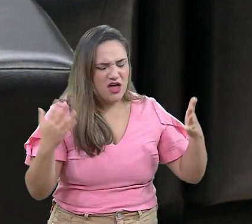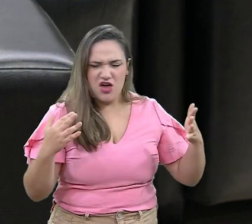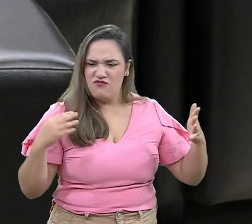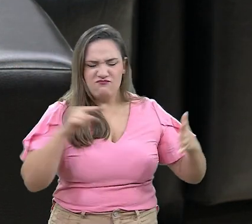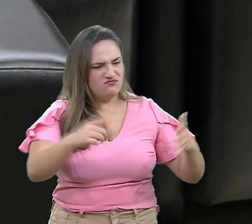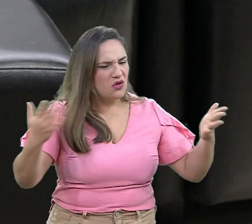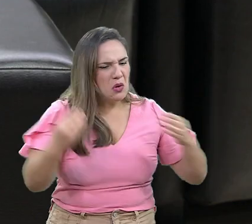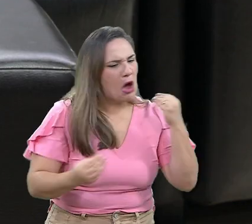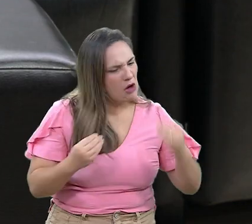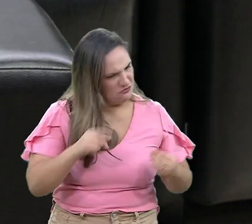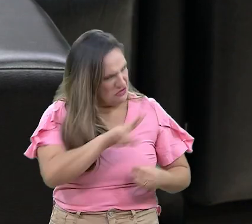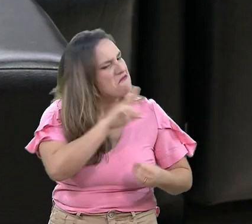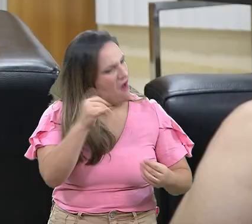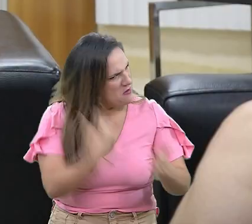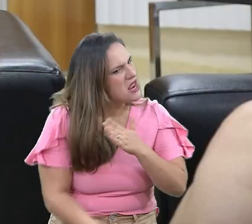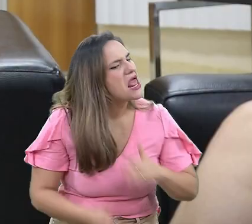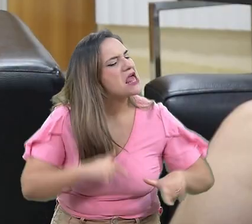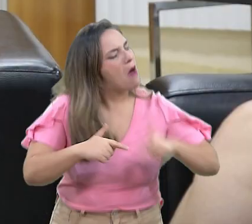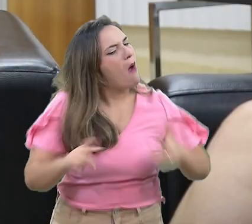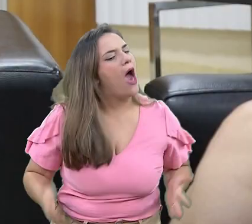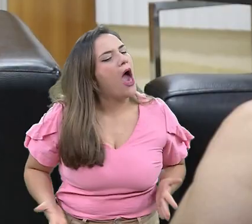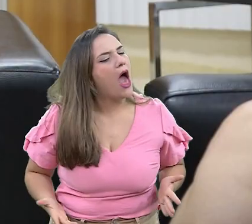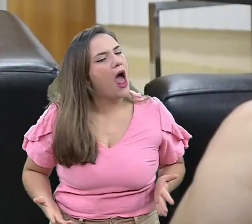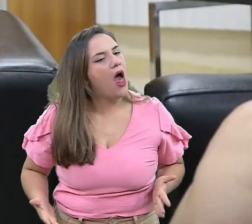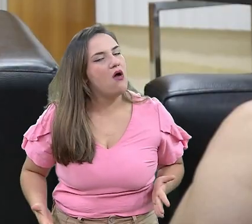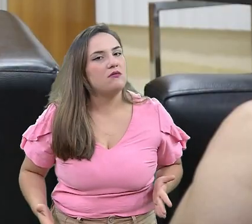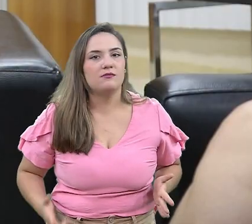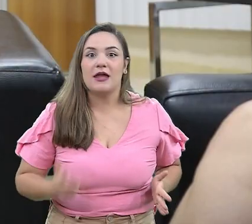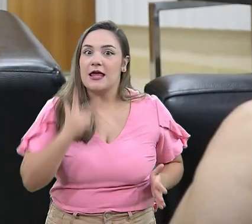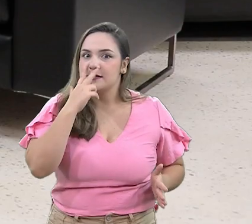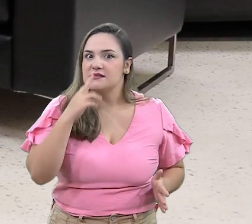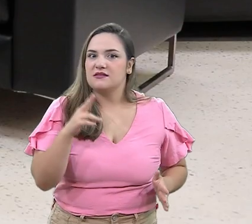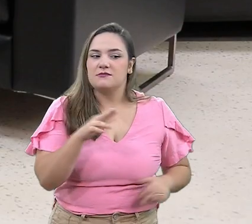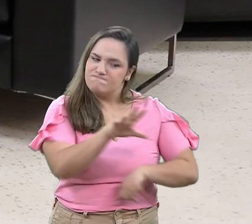grito, uma ameaça, né, eu